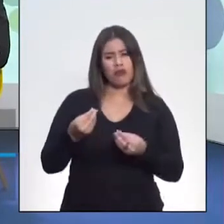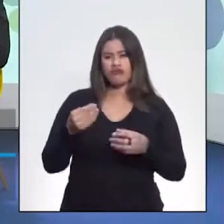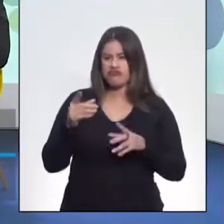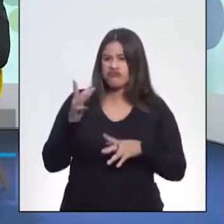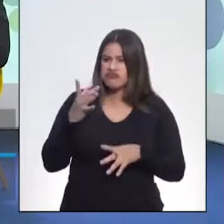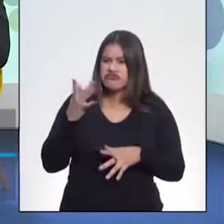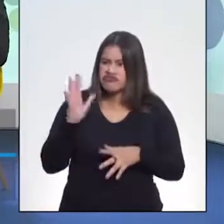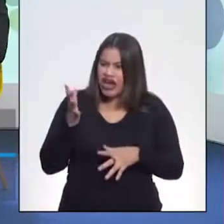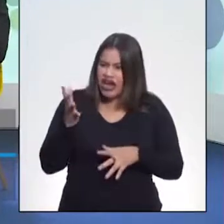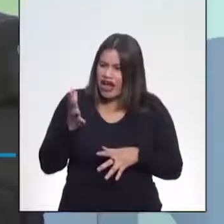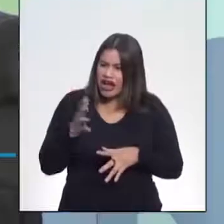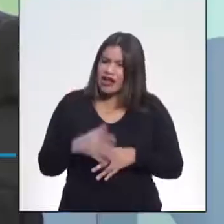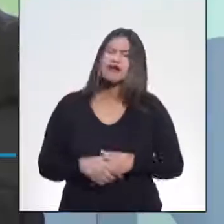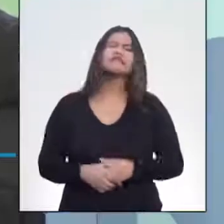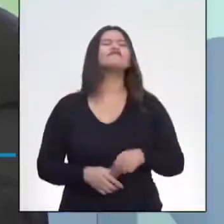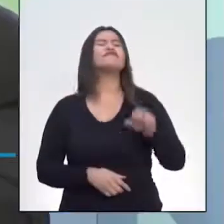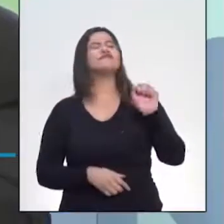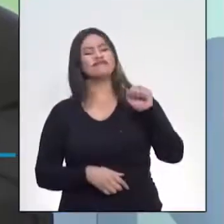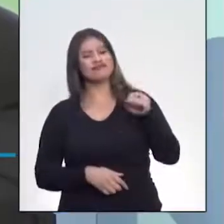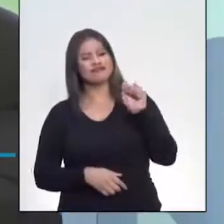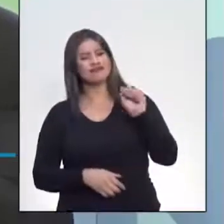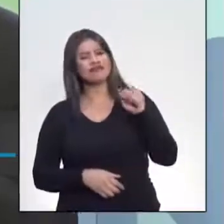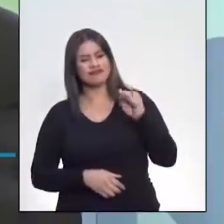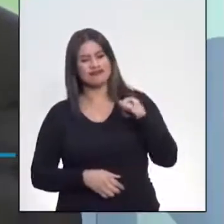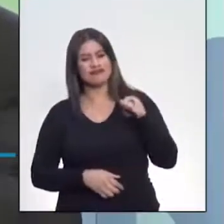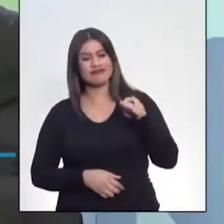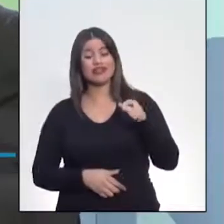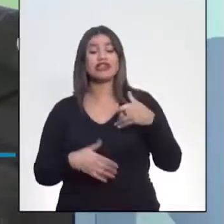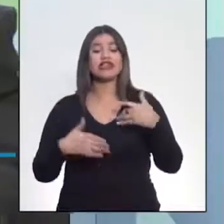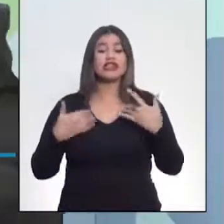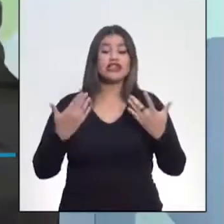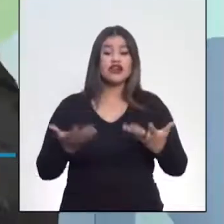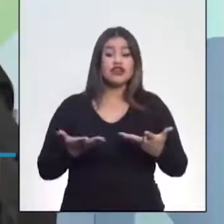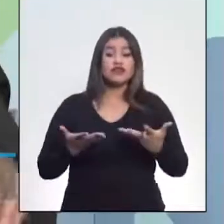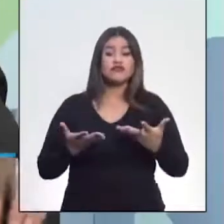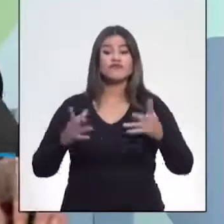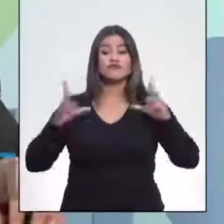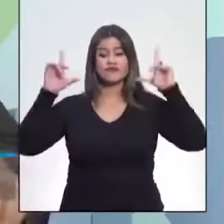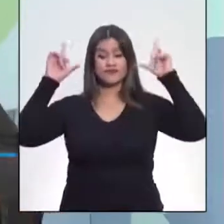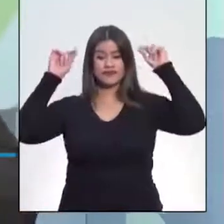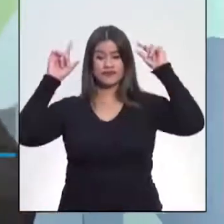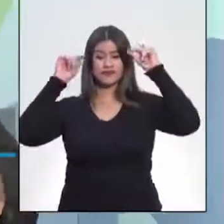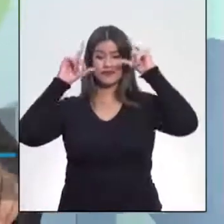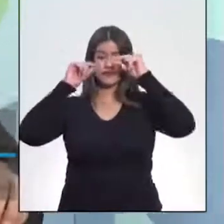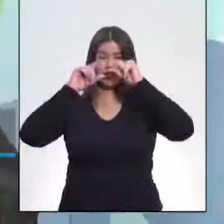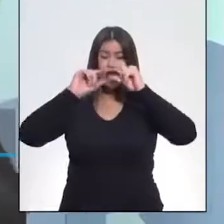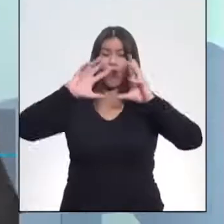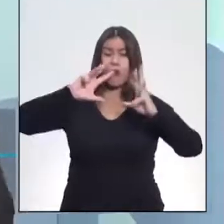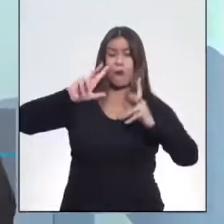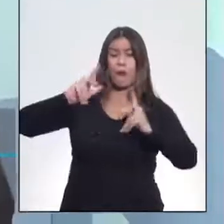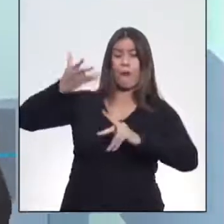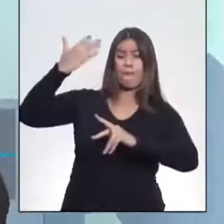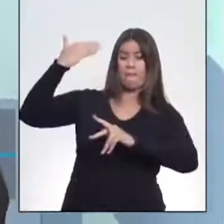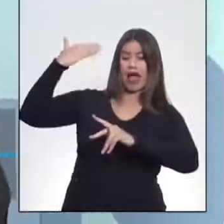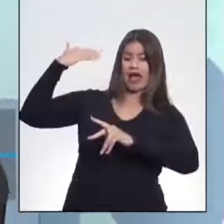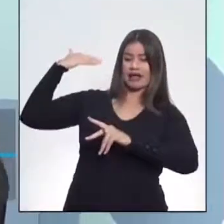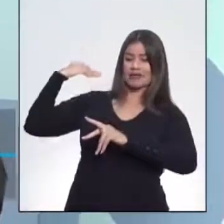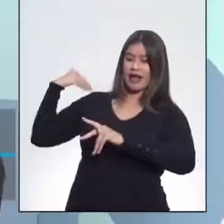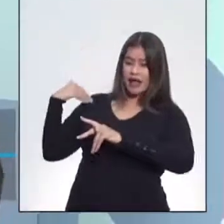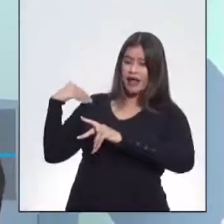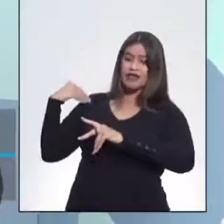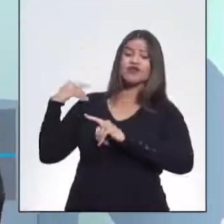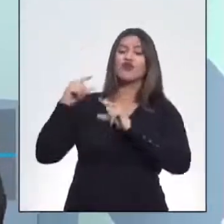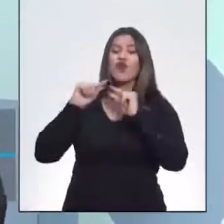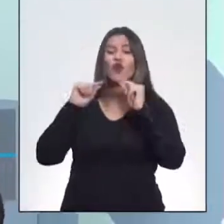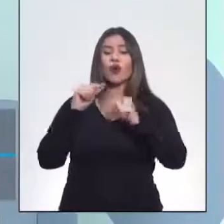essas comentários na sala de aula e Vejam Só a Grécia o mundo antigo um da antiga um